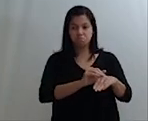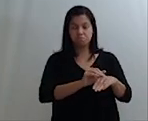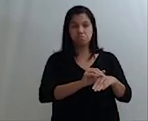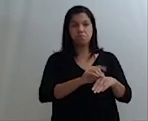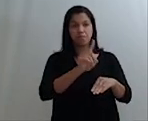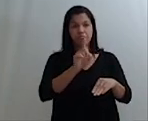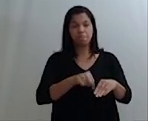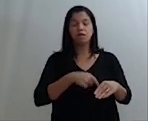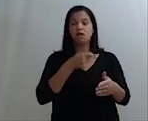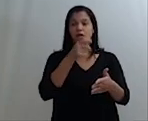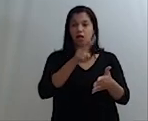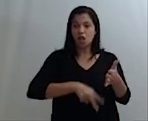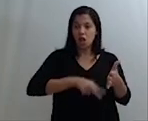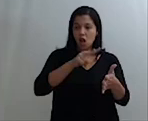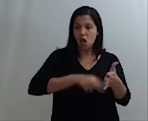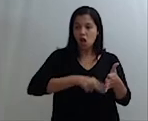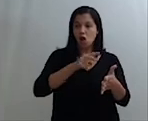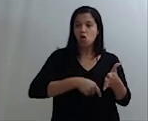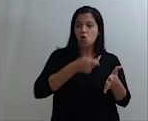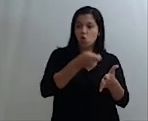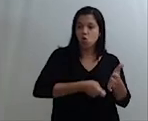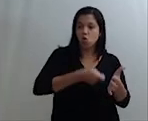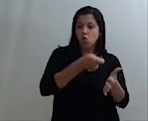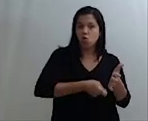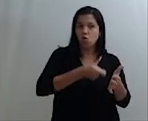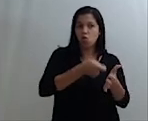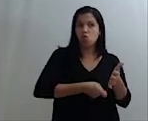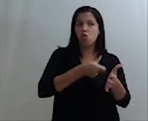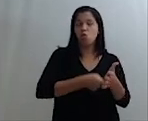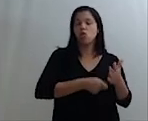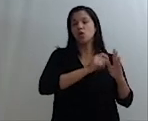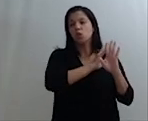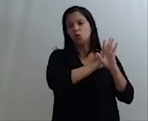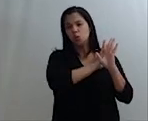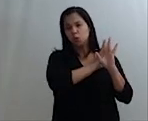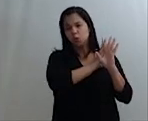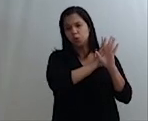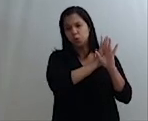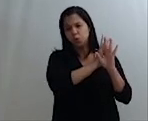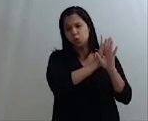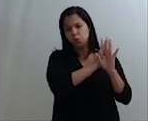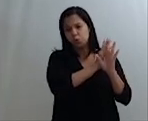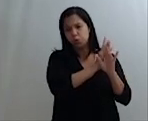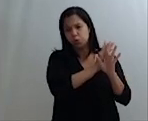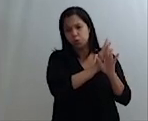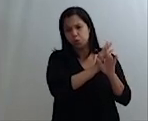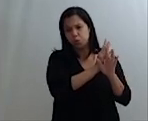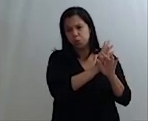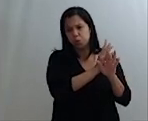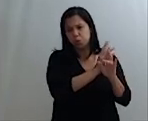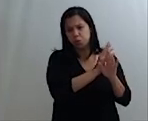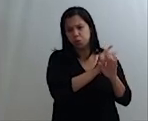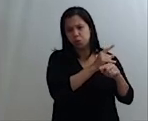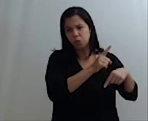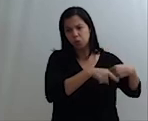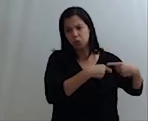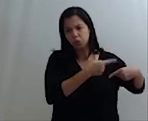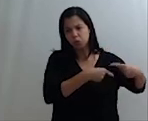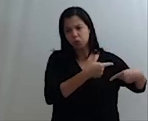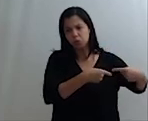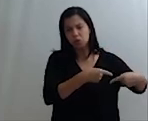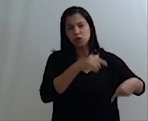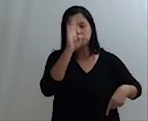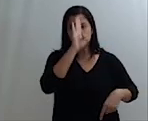exaustão antes dessa sessão fez uma evolução histórica eh do sistema acusatório no Brasil criticou a